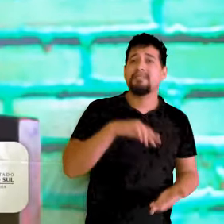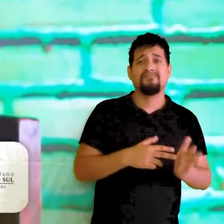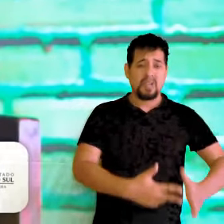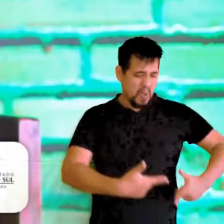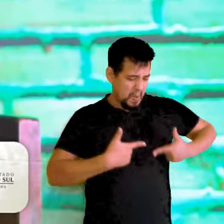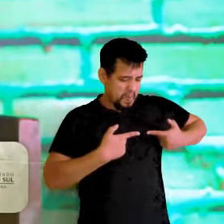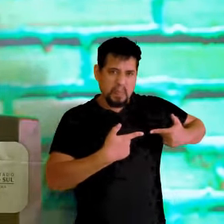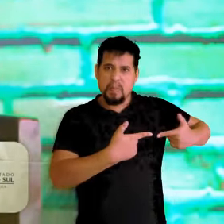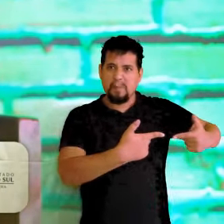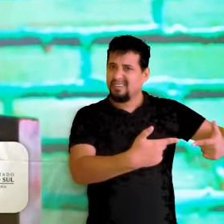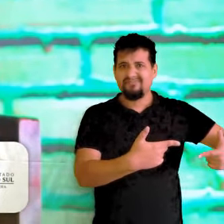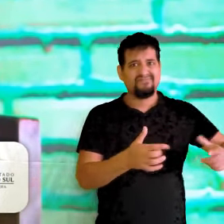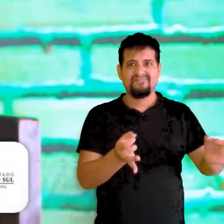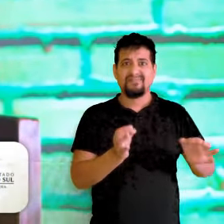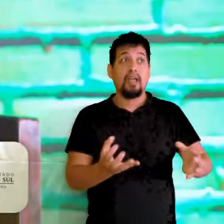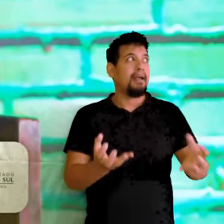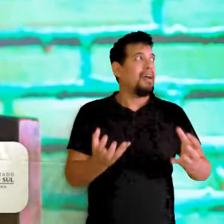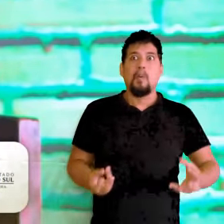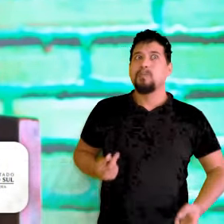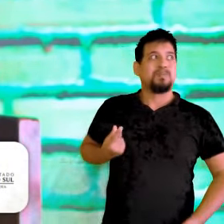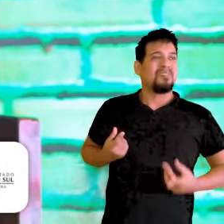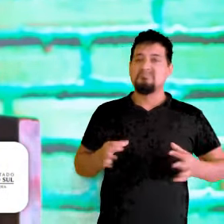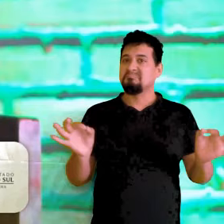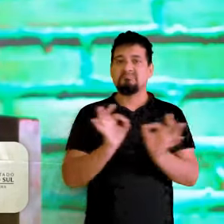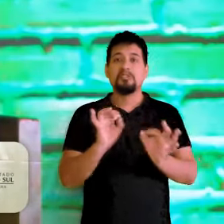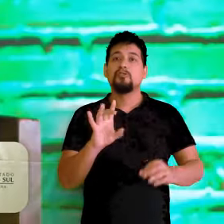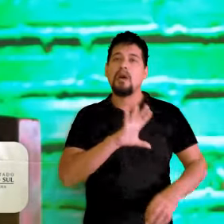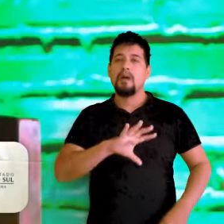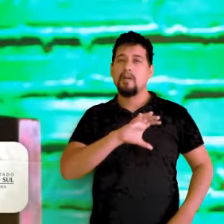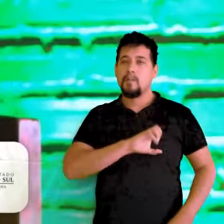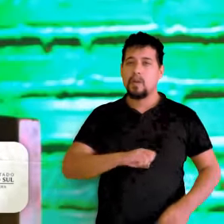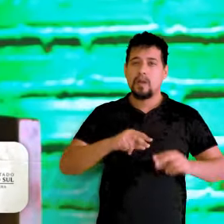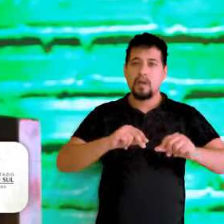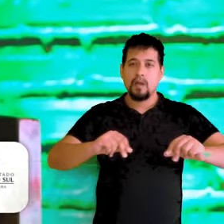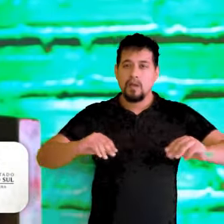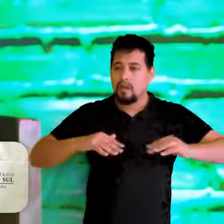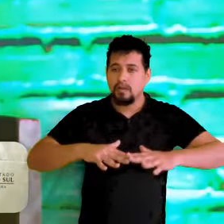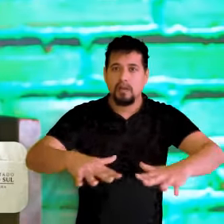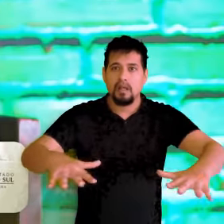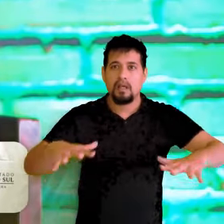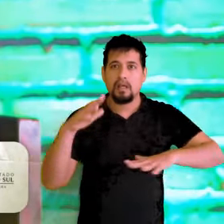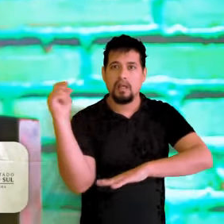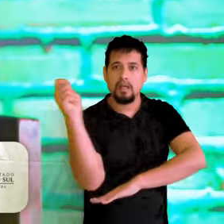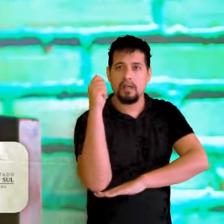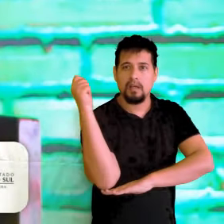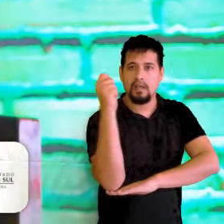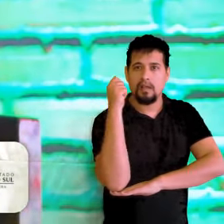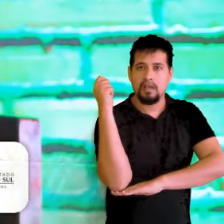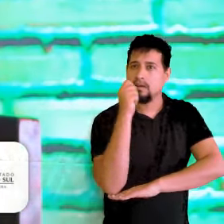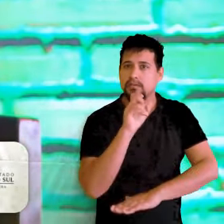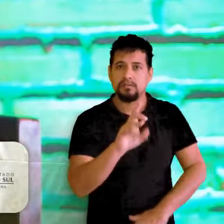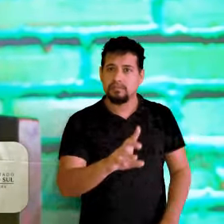sem saber que era uma guerra. Sem ambição de riqueza, só por amor pela terra.